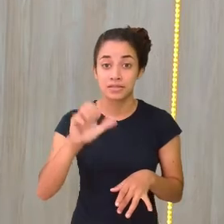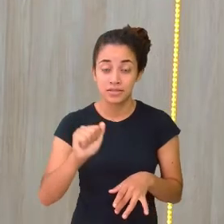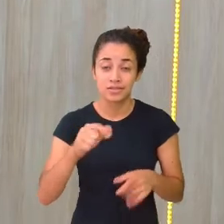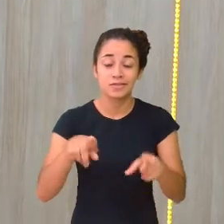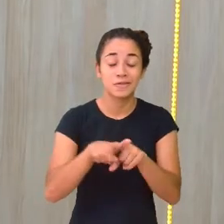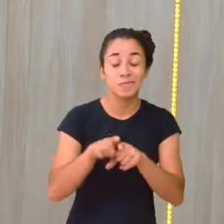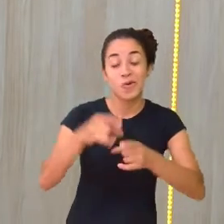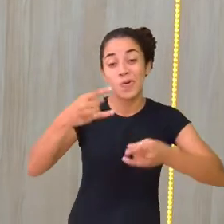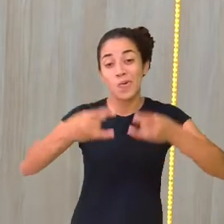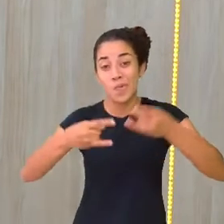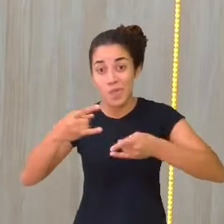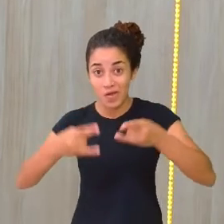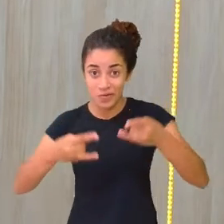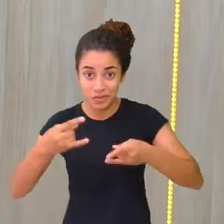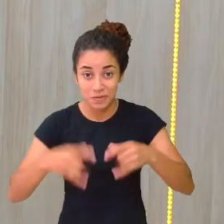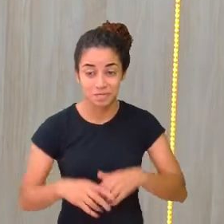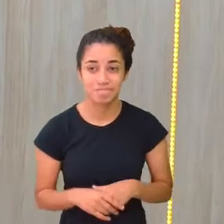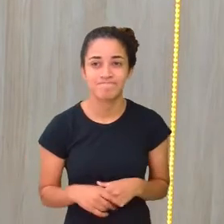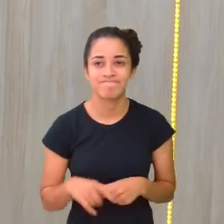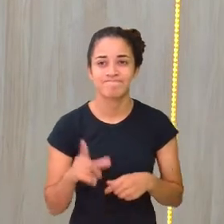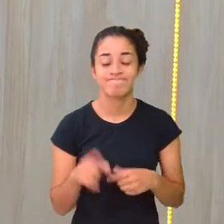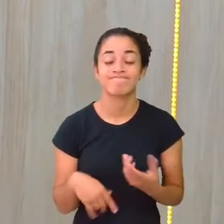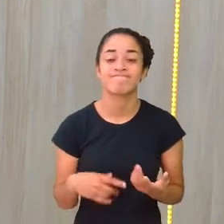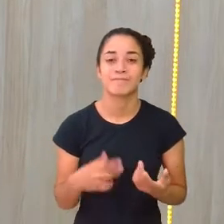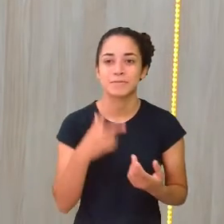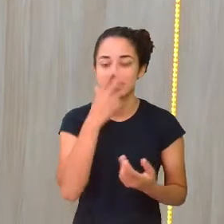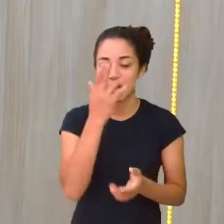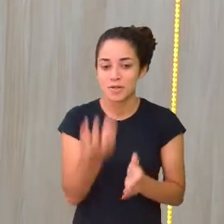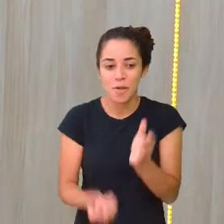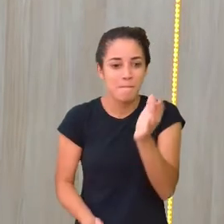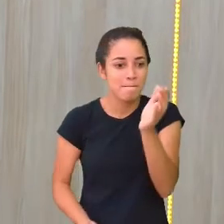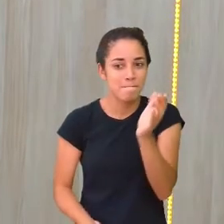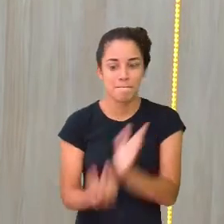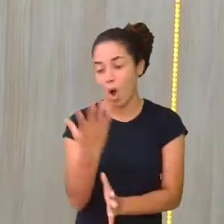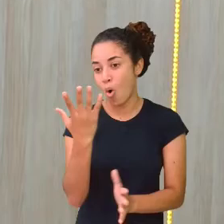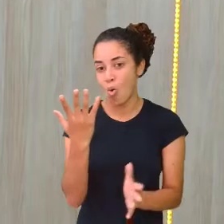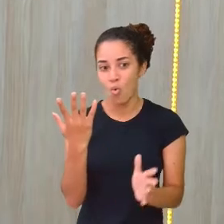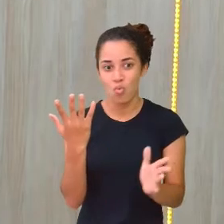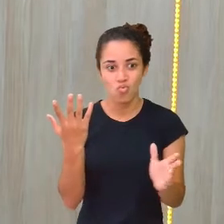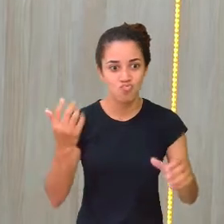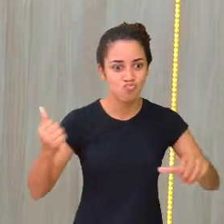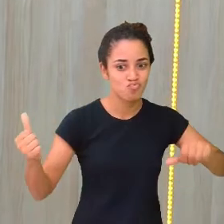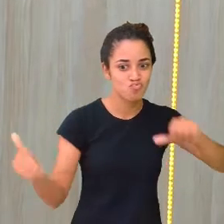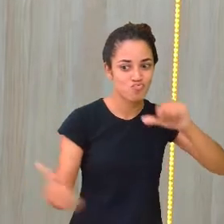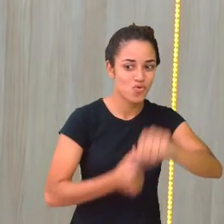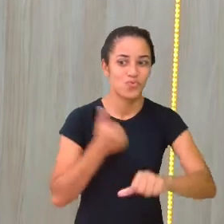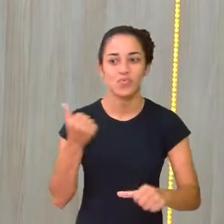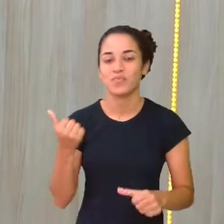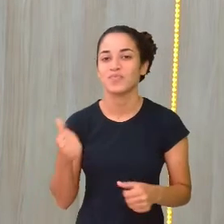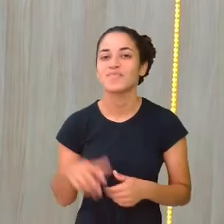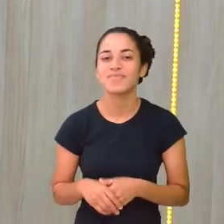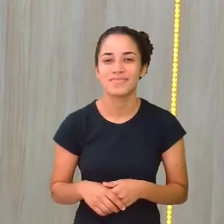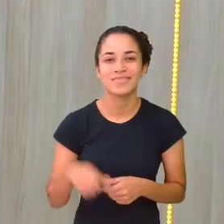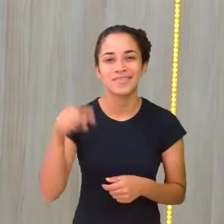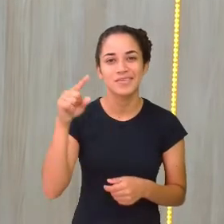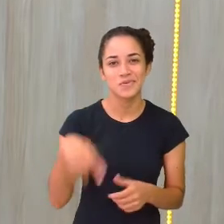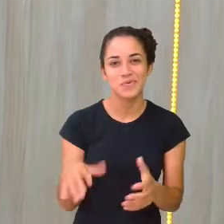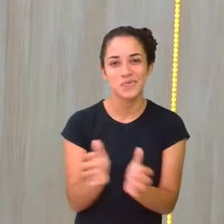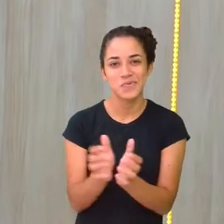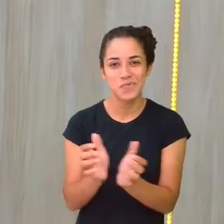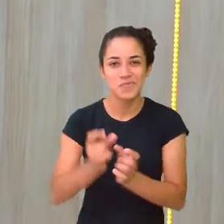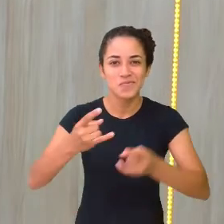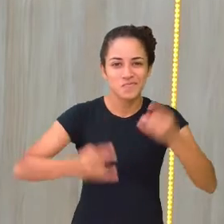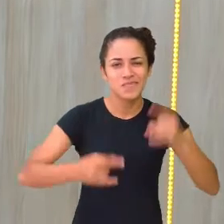foi a robótica também, né? Uma explosão. Exatamente. Né? O nosso setor de robótica aqui também, nós temos os nossos